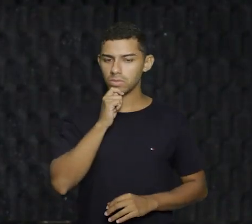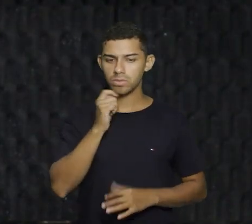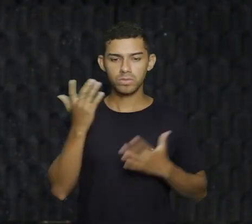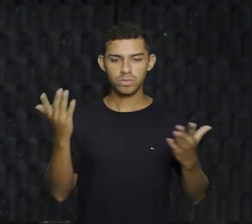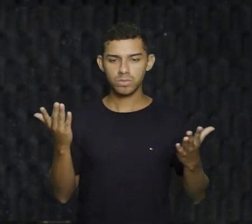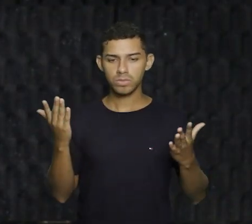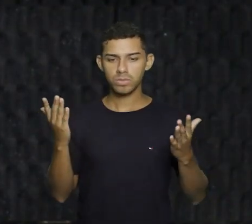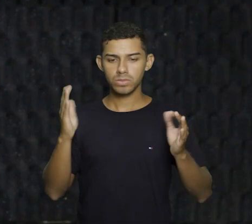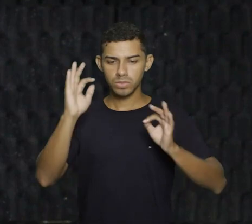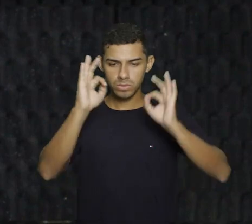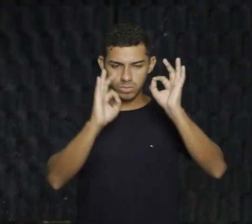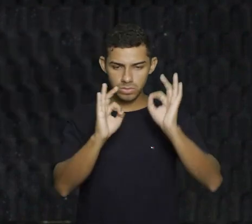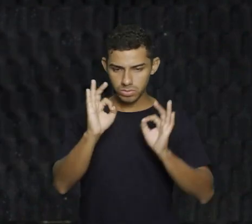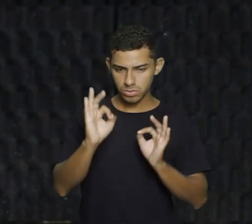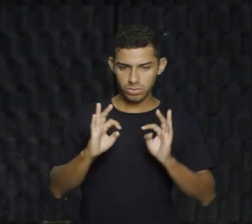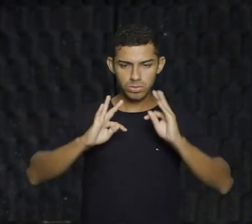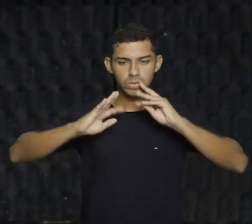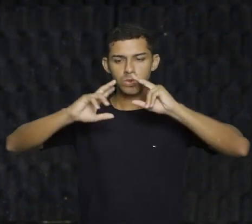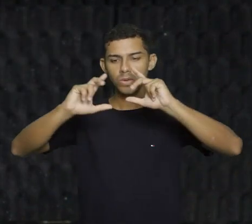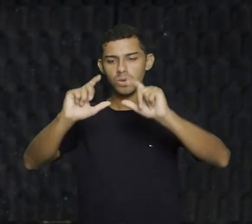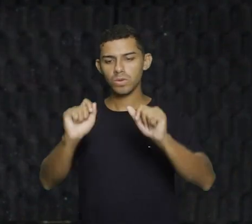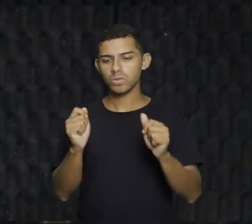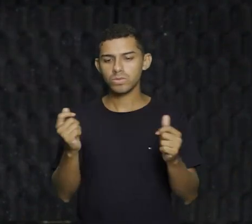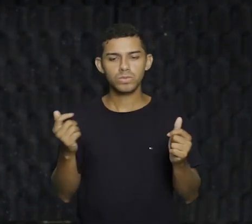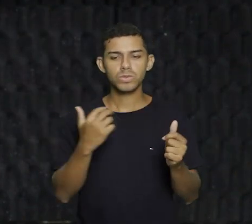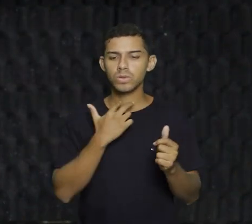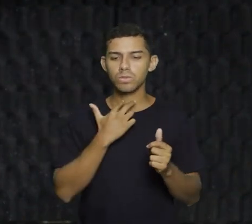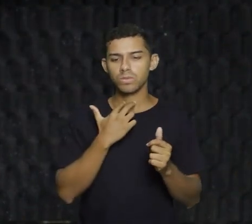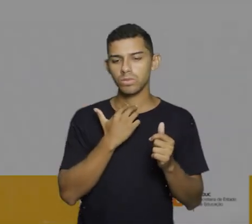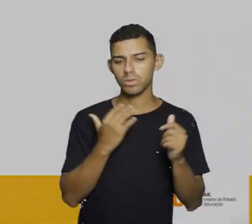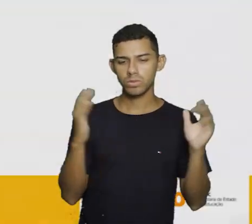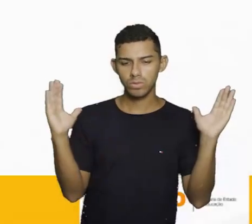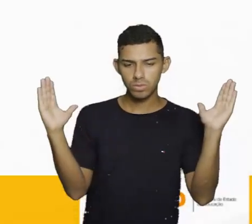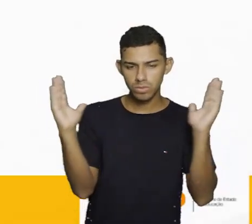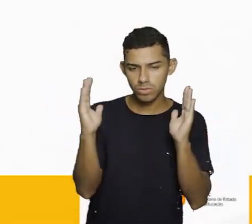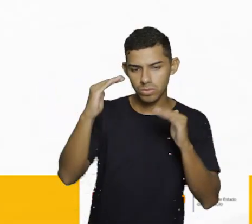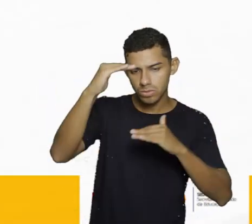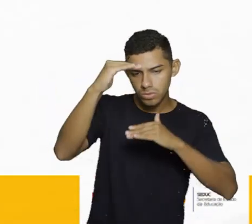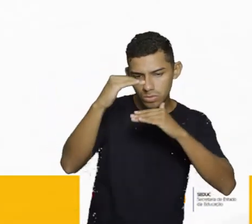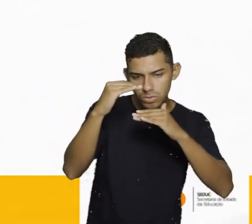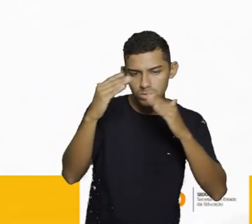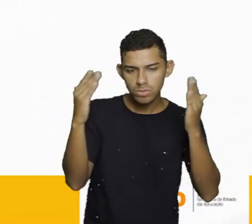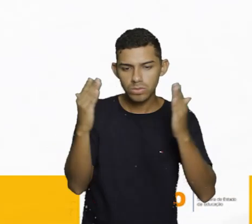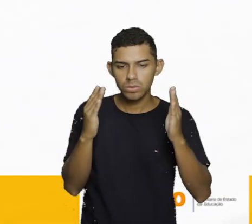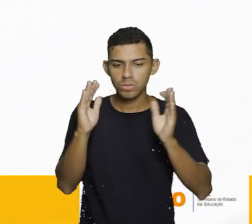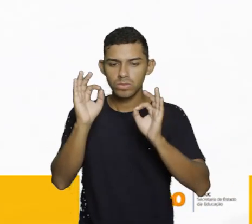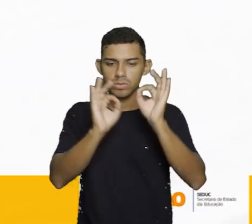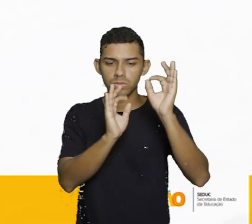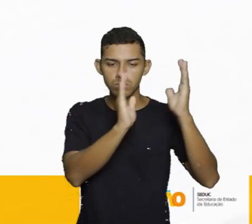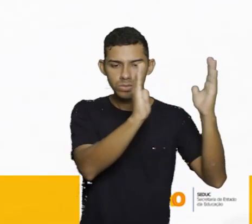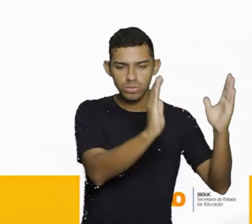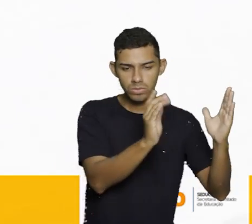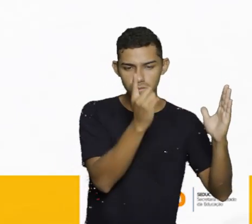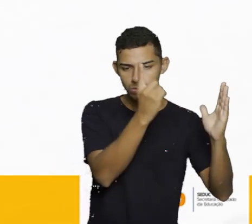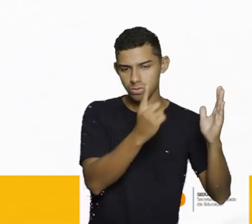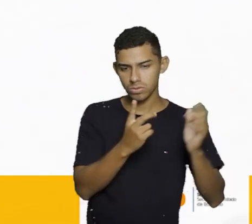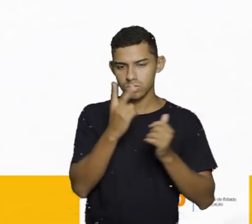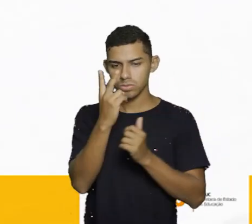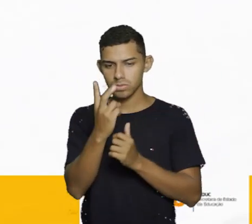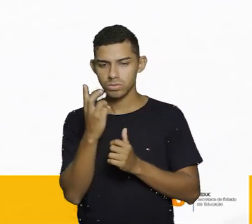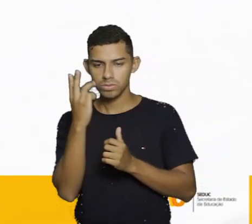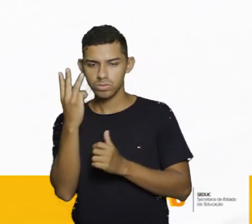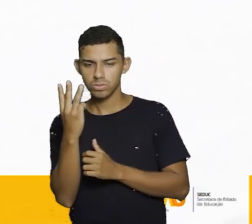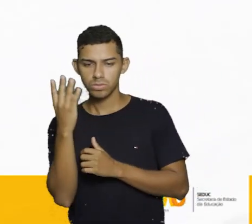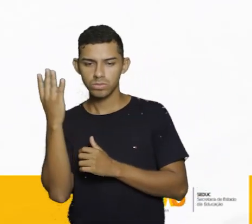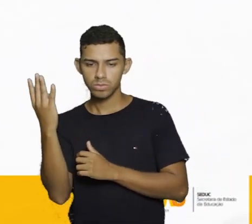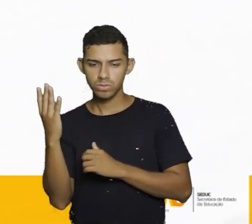estabelece isso, ele organiza todas as figuras. Então elas não podem passar daqui, elas estão desse lado. Eu vou dividir em uma, duas,